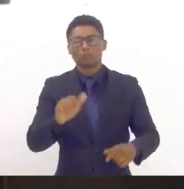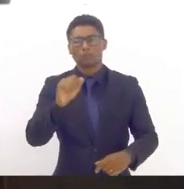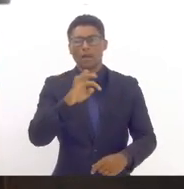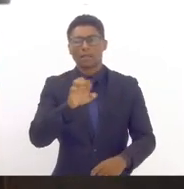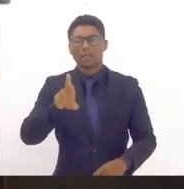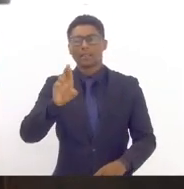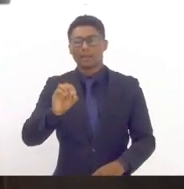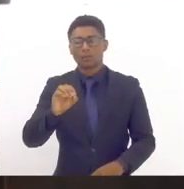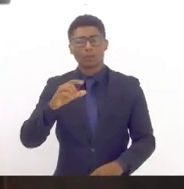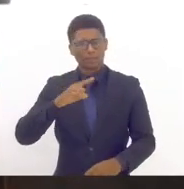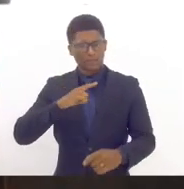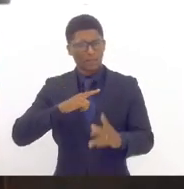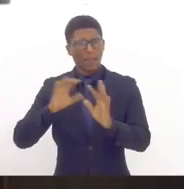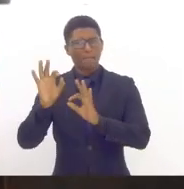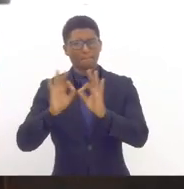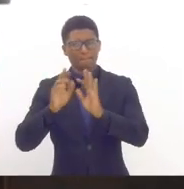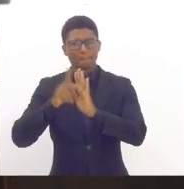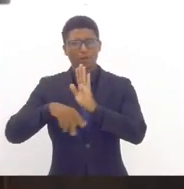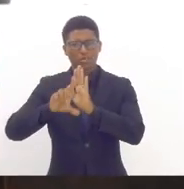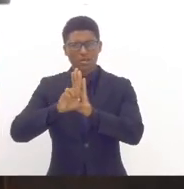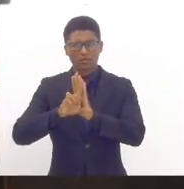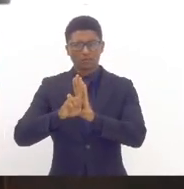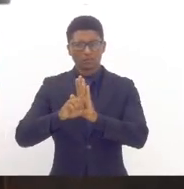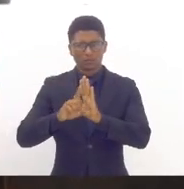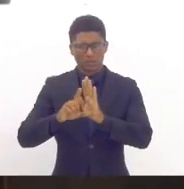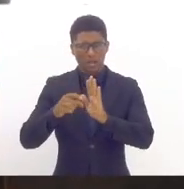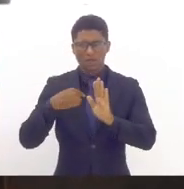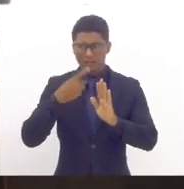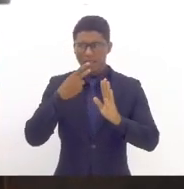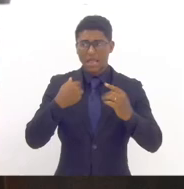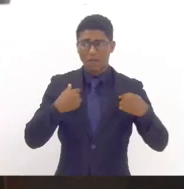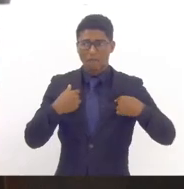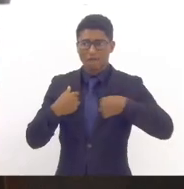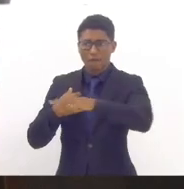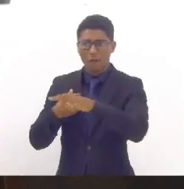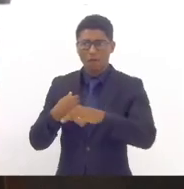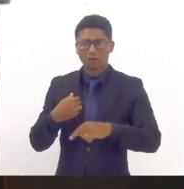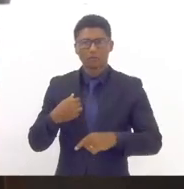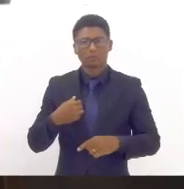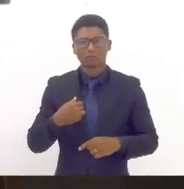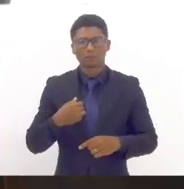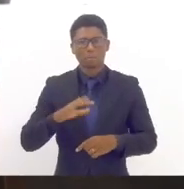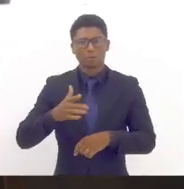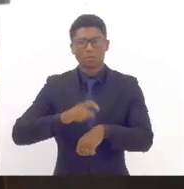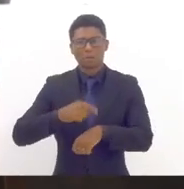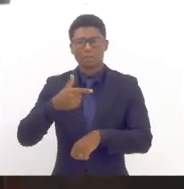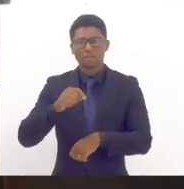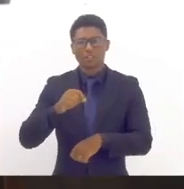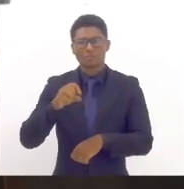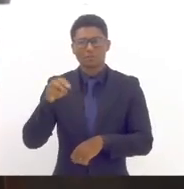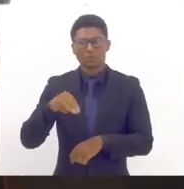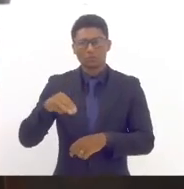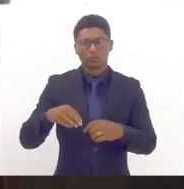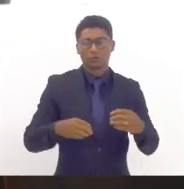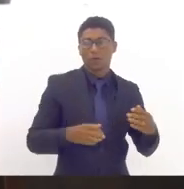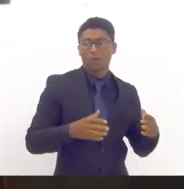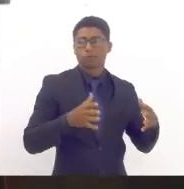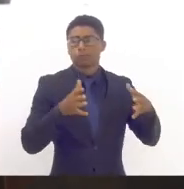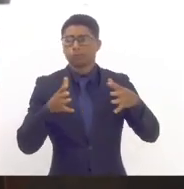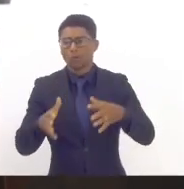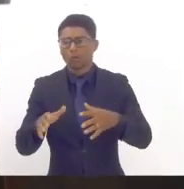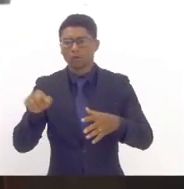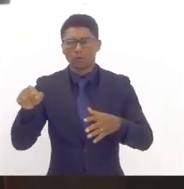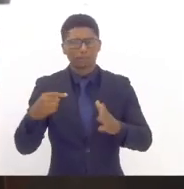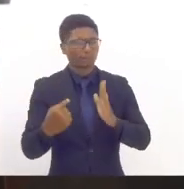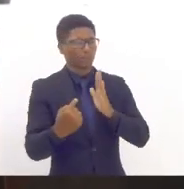matéria aí, um projeto? Eu falei, eu vou aí. Ele falou, o quê? Eu falei, eu vou aí. Chegou em 20, 25 minutos. Fui lá, ele fez o questionamento